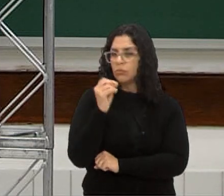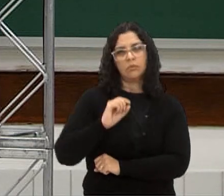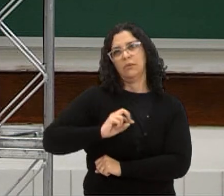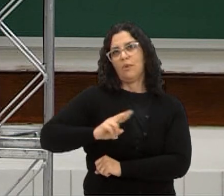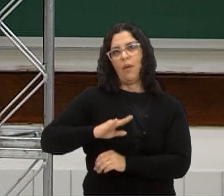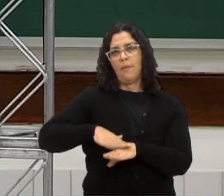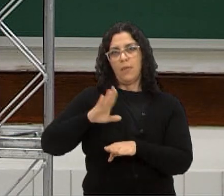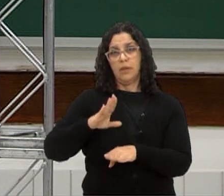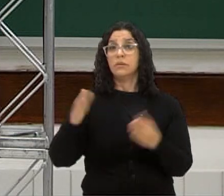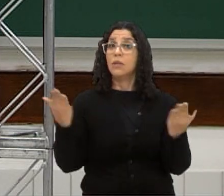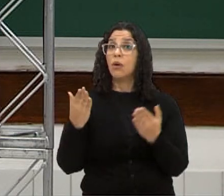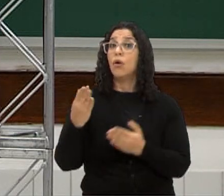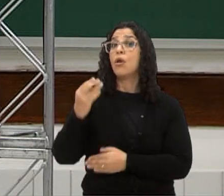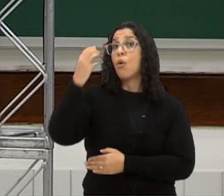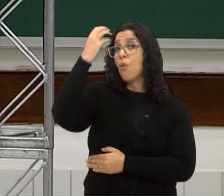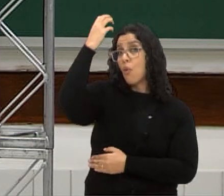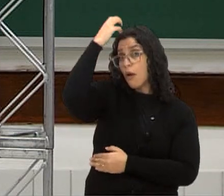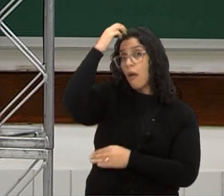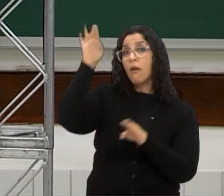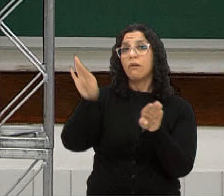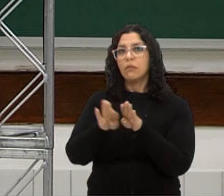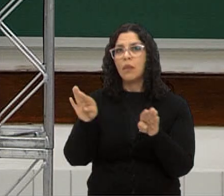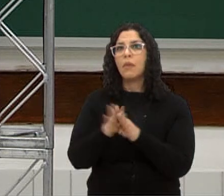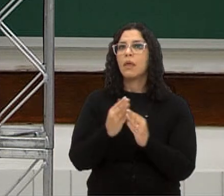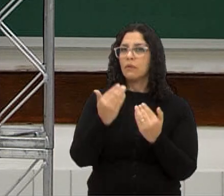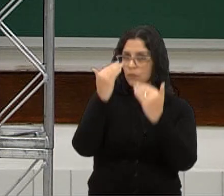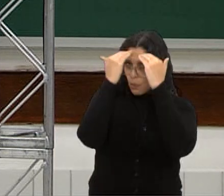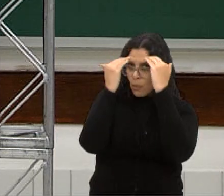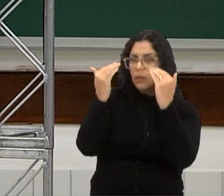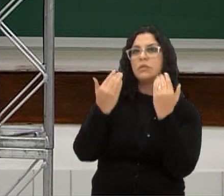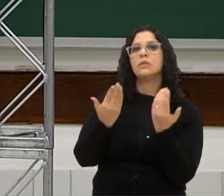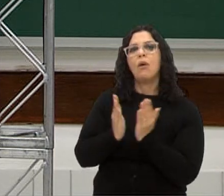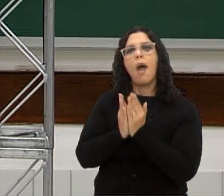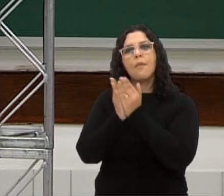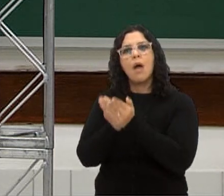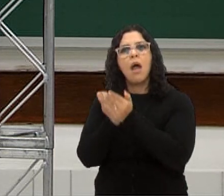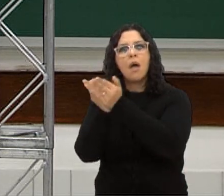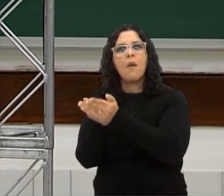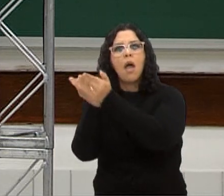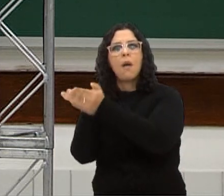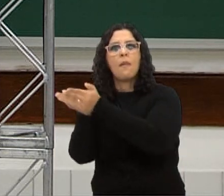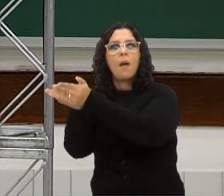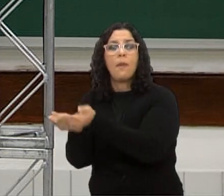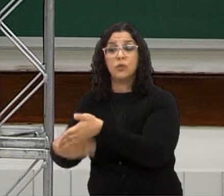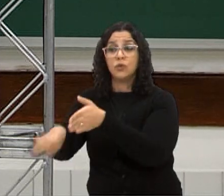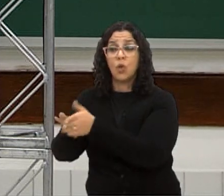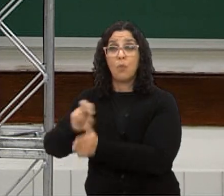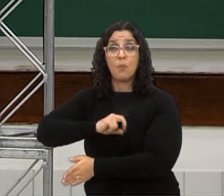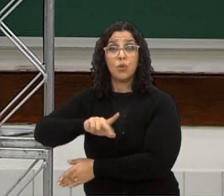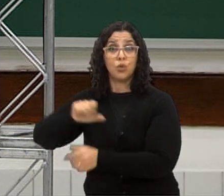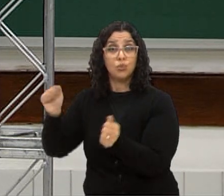Portugal. Dom João VI atendeu às exigências, foi para Portugal com sua família,